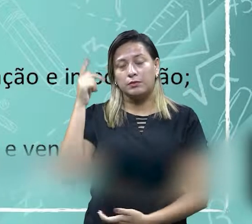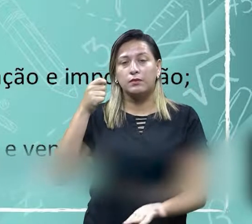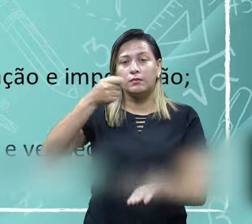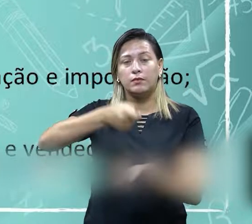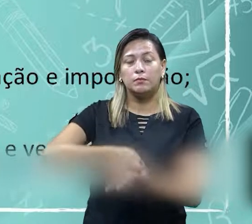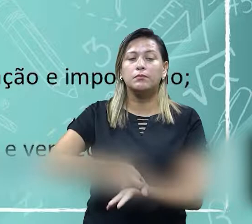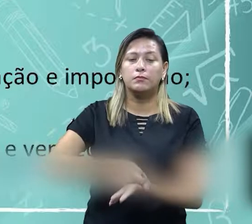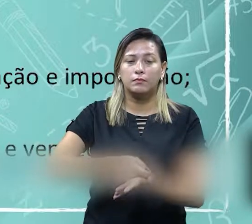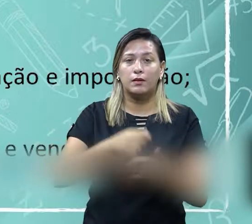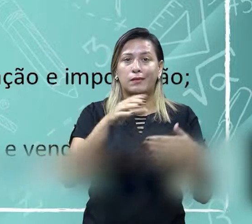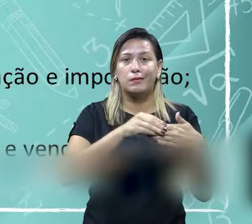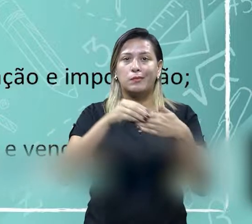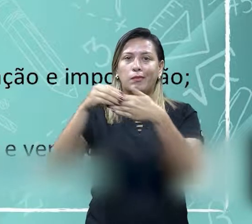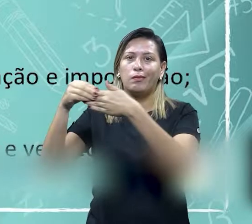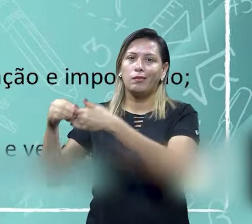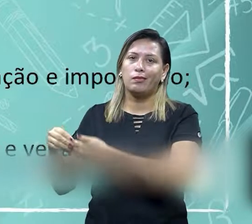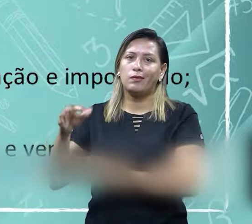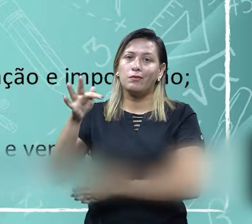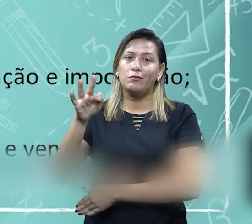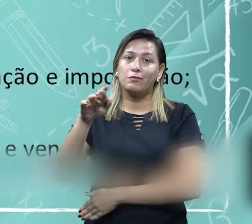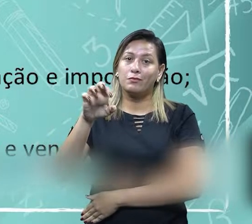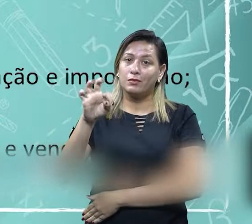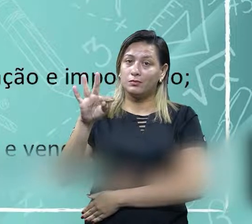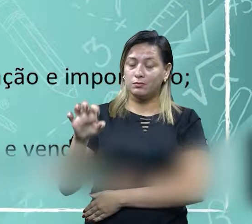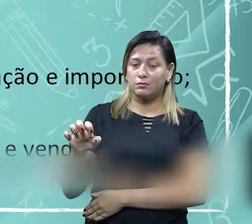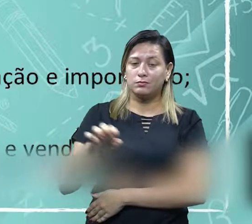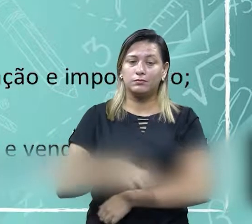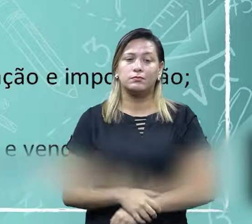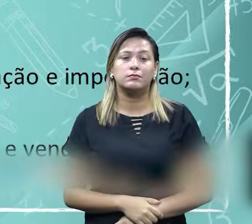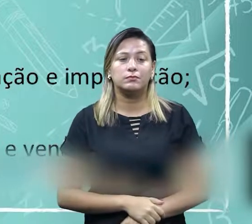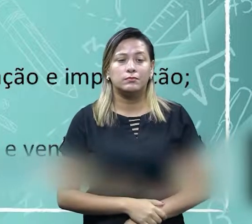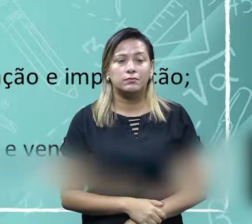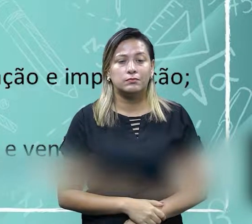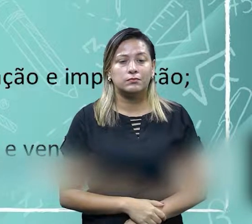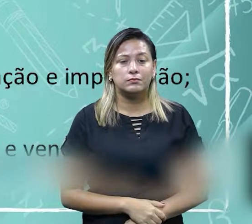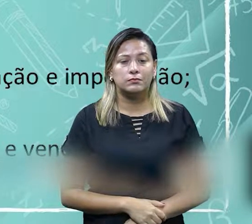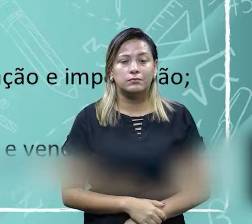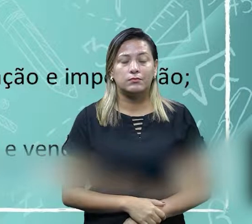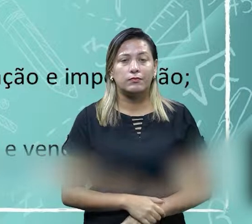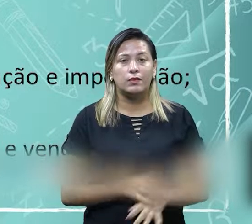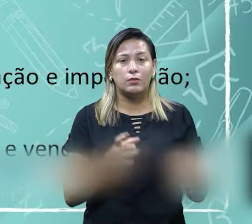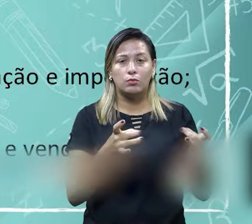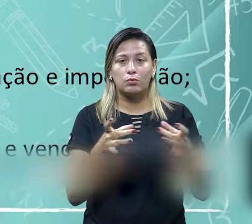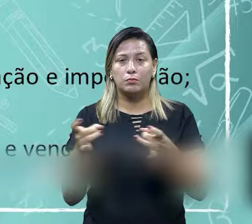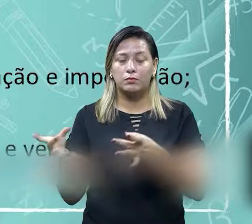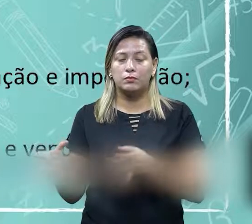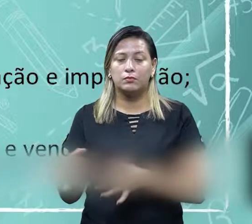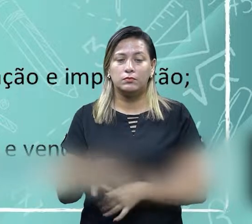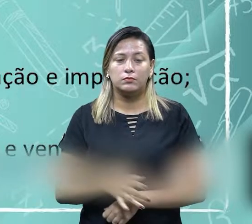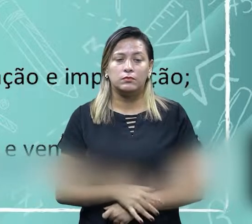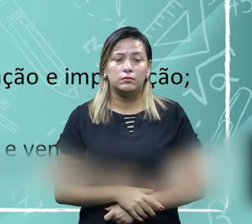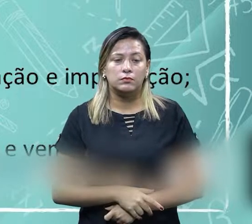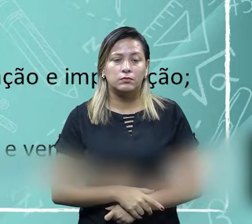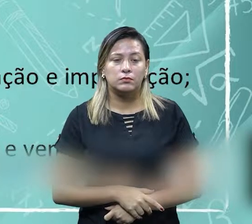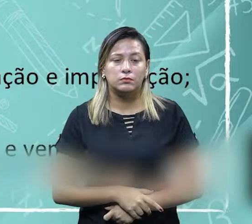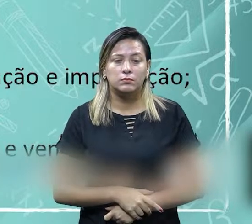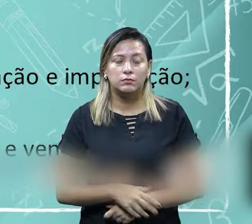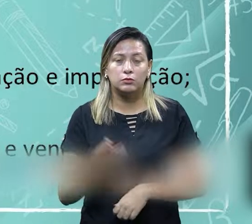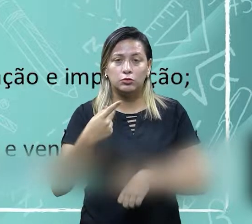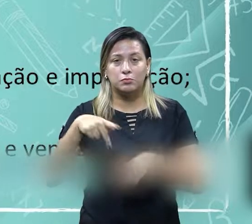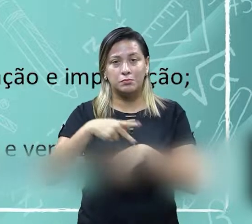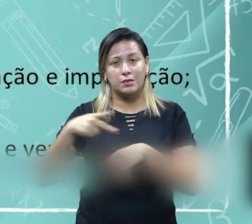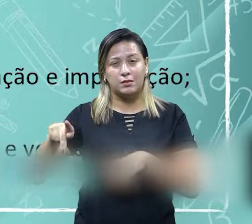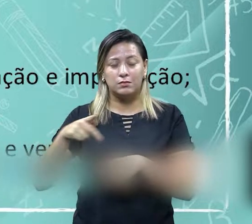internacional? Lembrando que exportação e importação trata de um comércio de demais